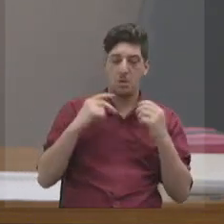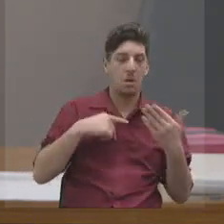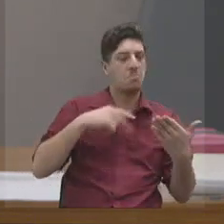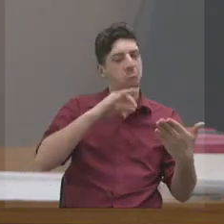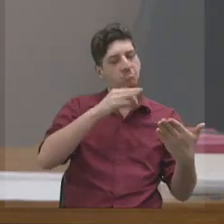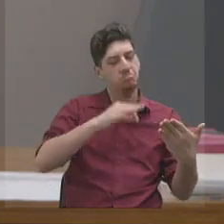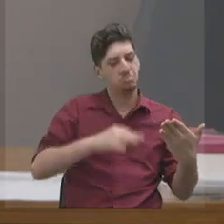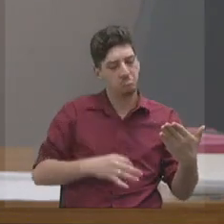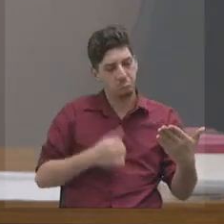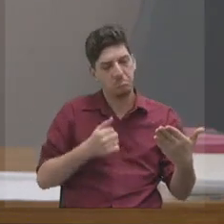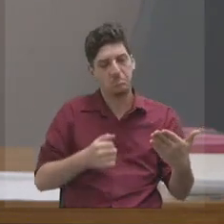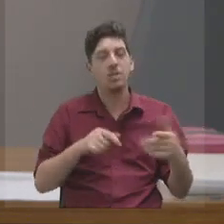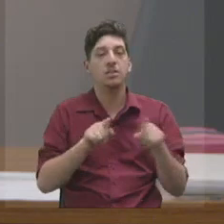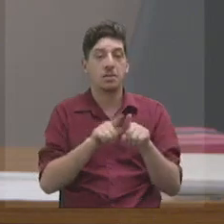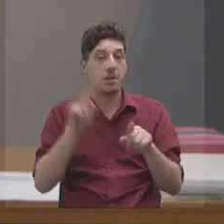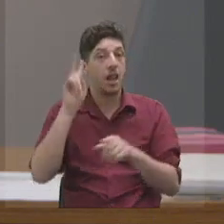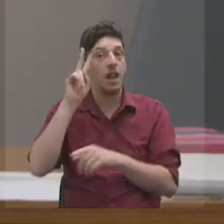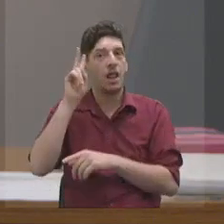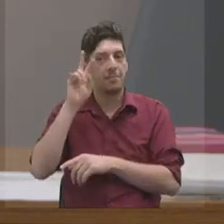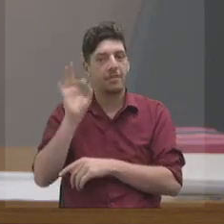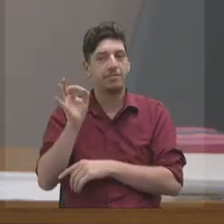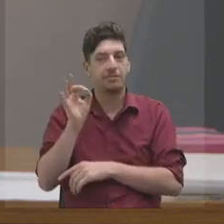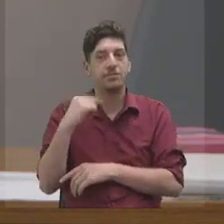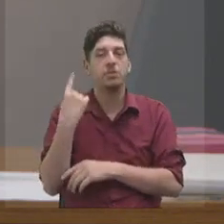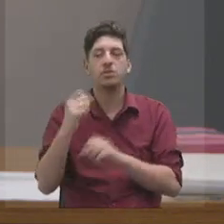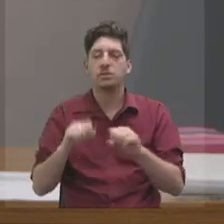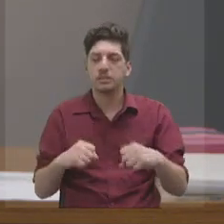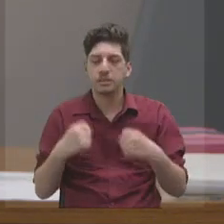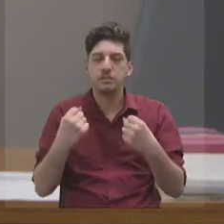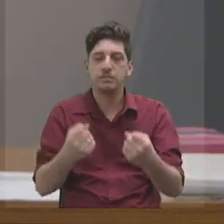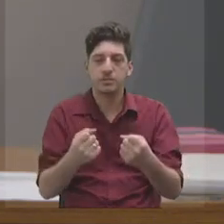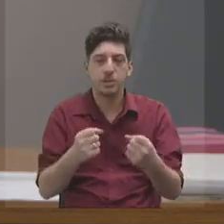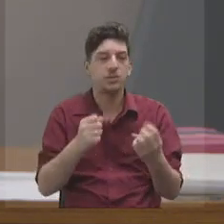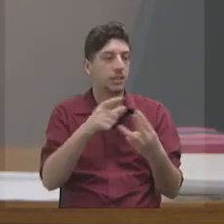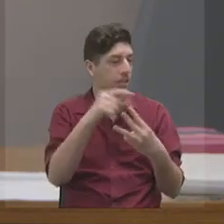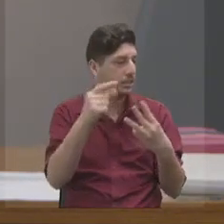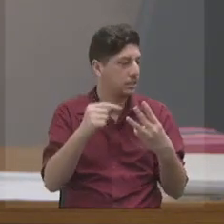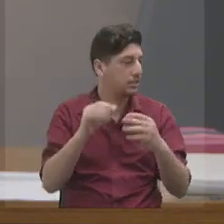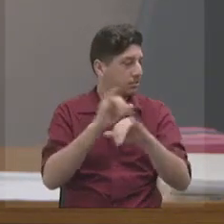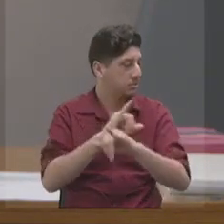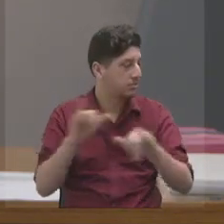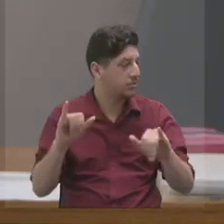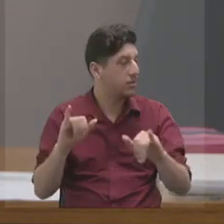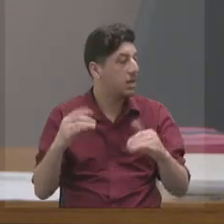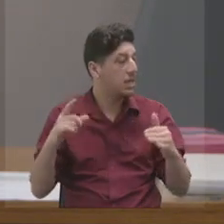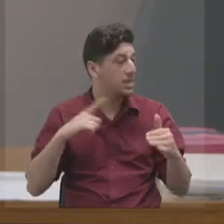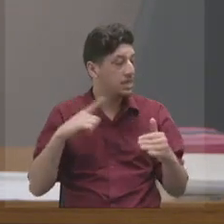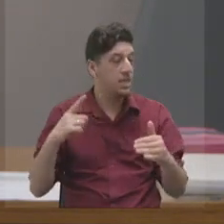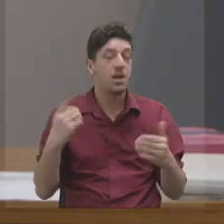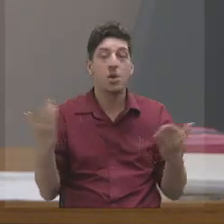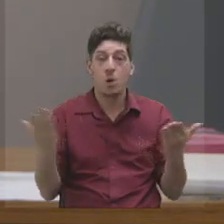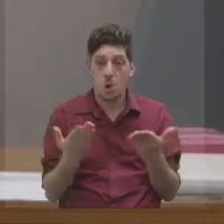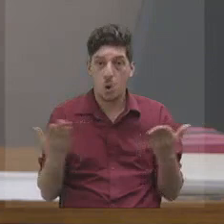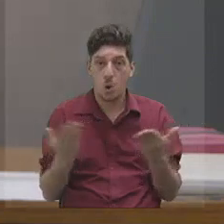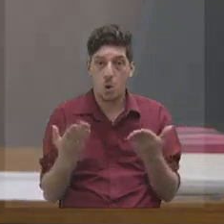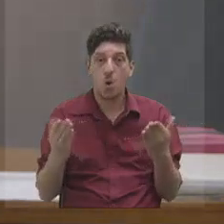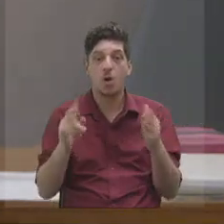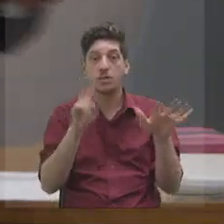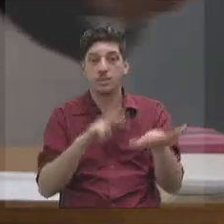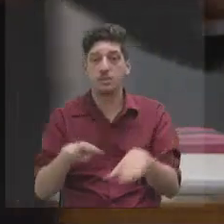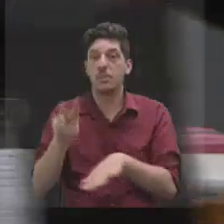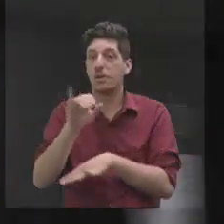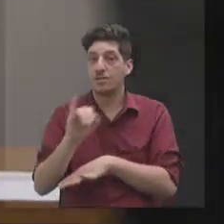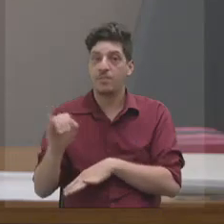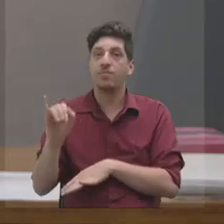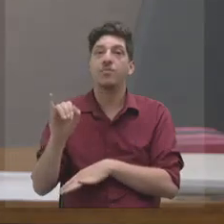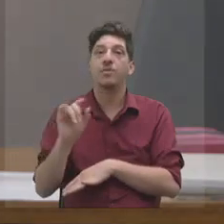Rodrigo me lembrava que a gente tá no esforço grande de colocar várias licitações na rua e uma que vai essa semana ainda né Rodrigo é um trecho que o senhor também já